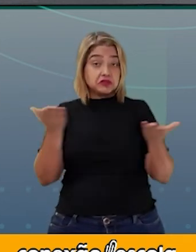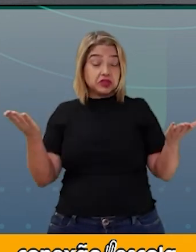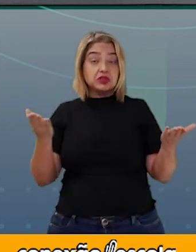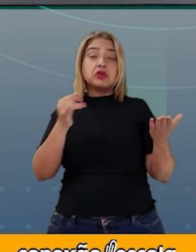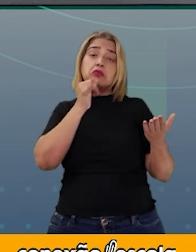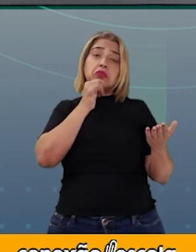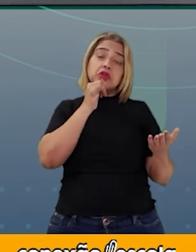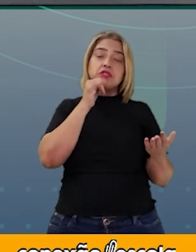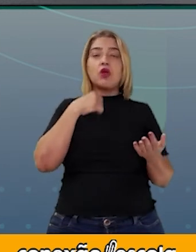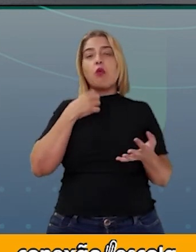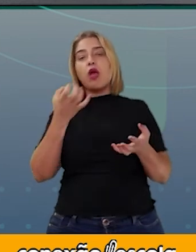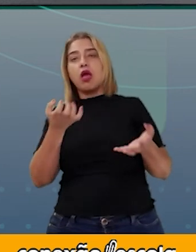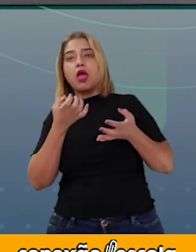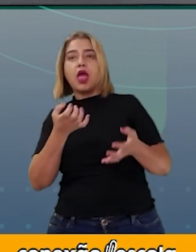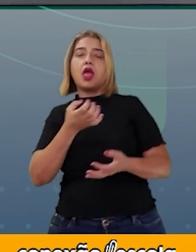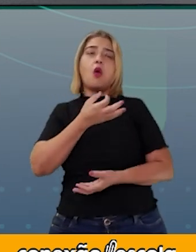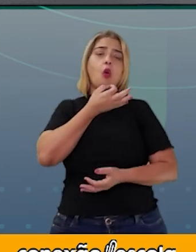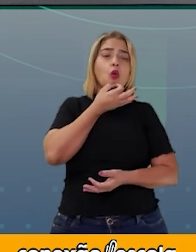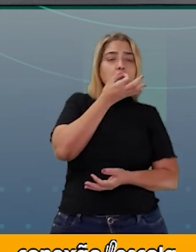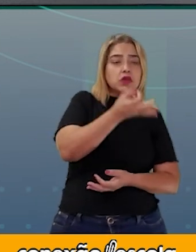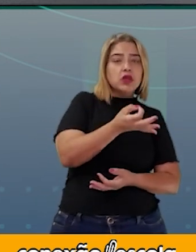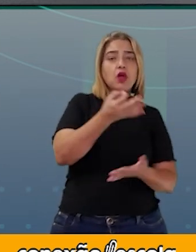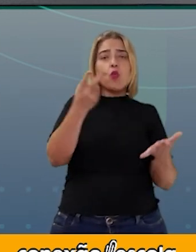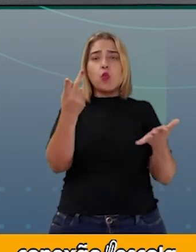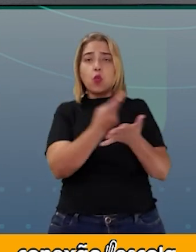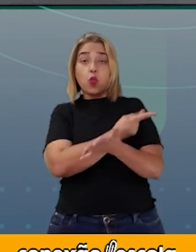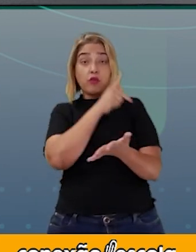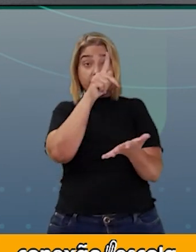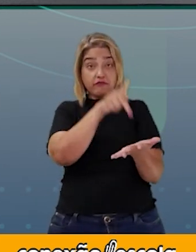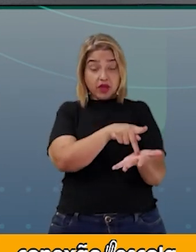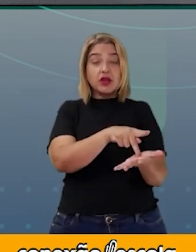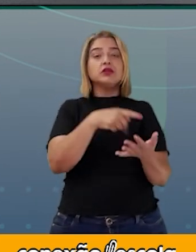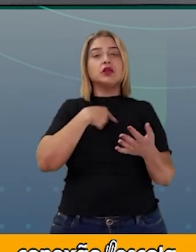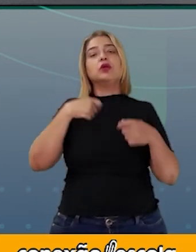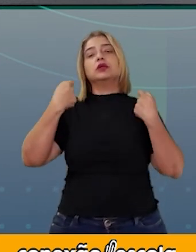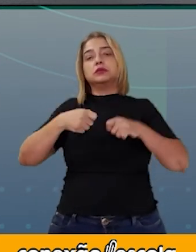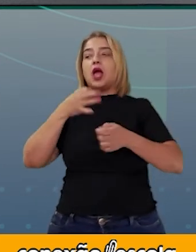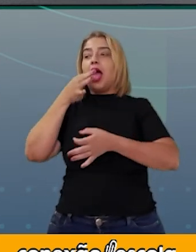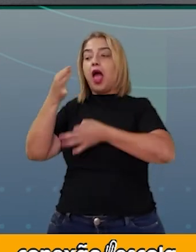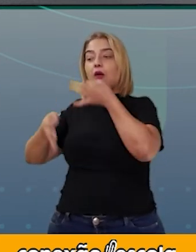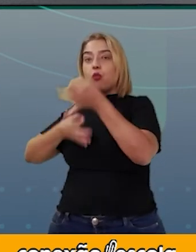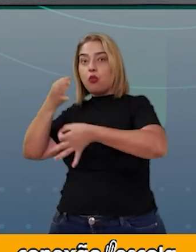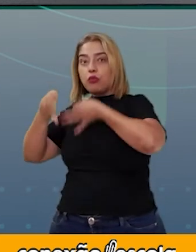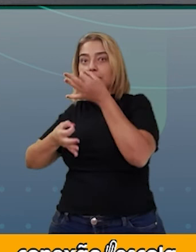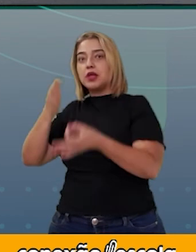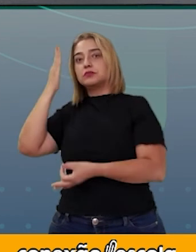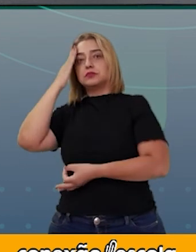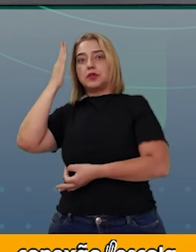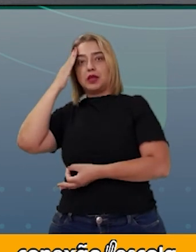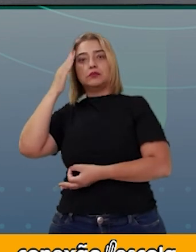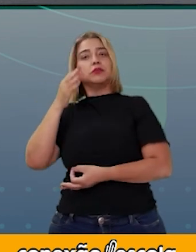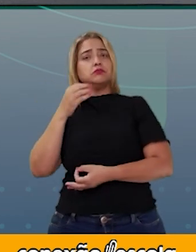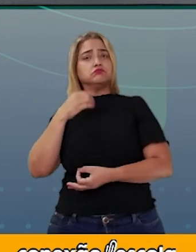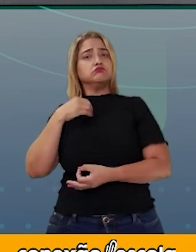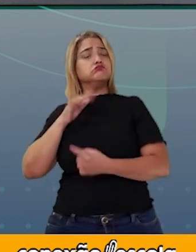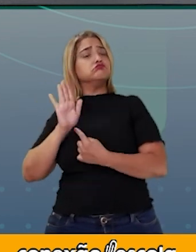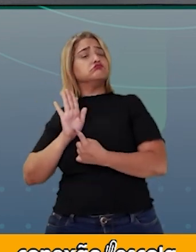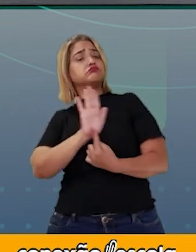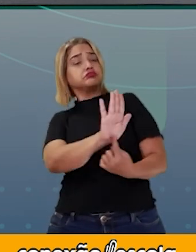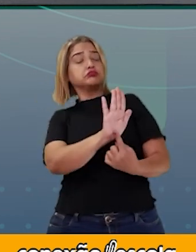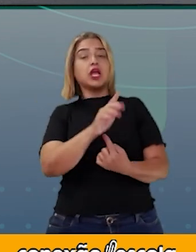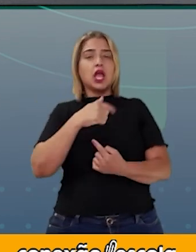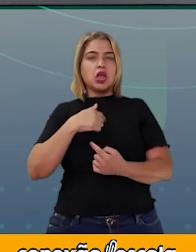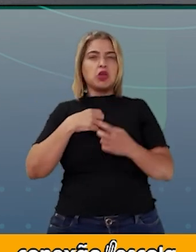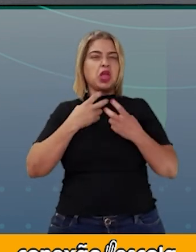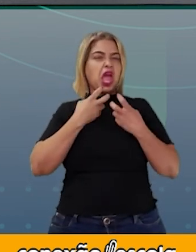uma opinião a respeito de um dado fato, é preciso trazer os argumentos. Gritar não